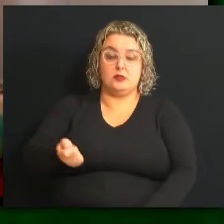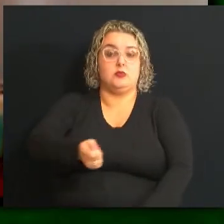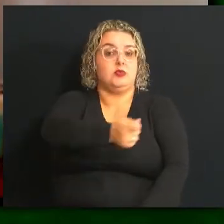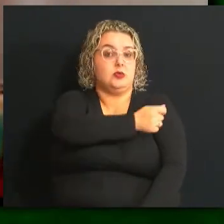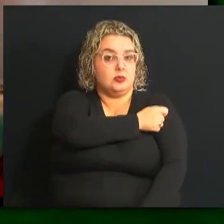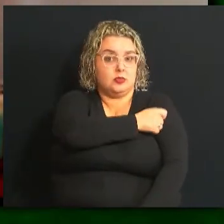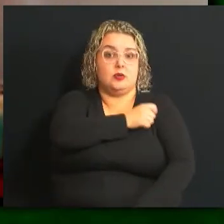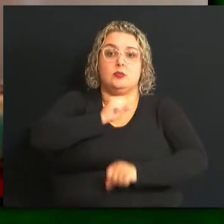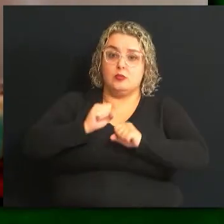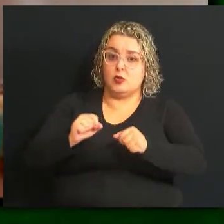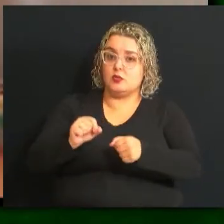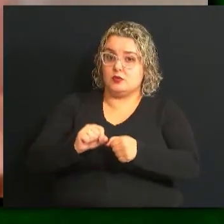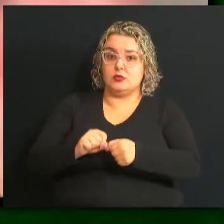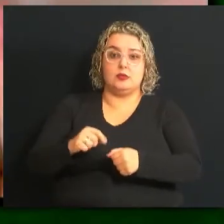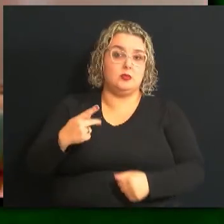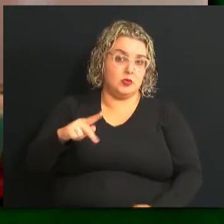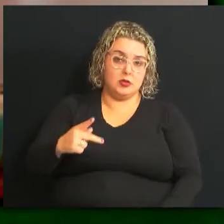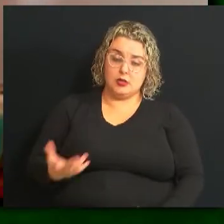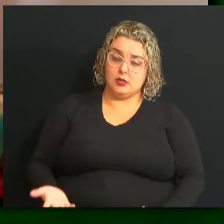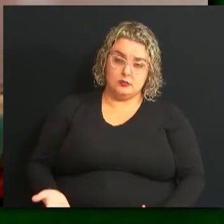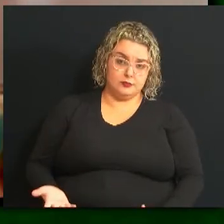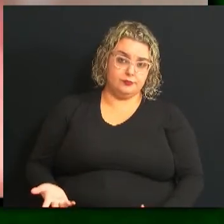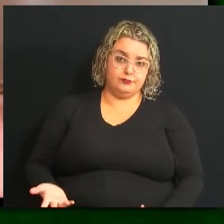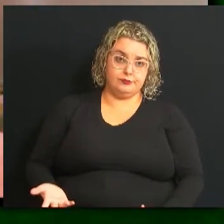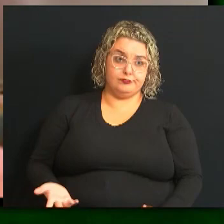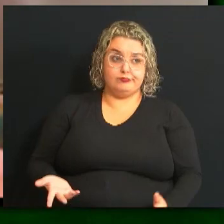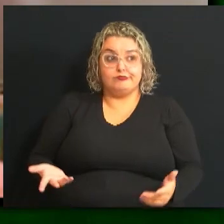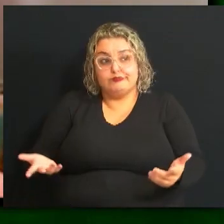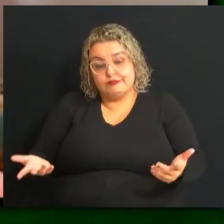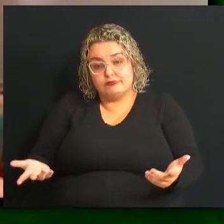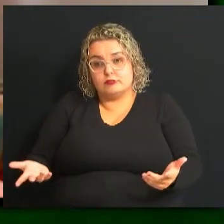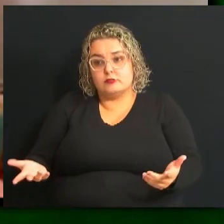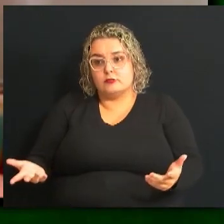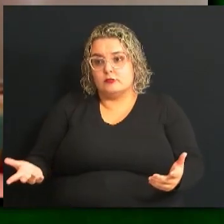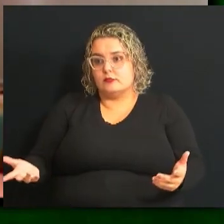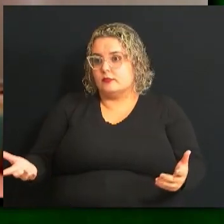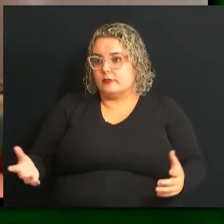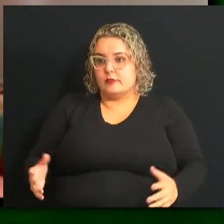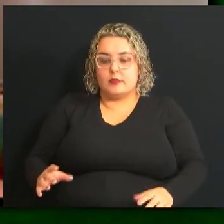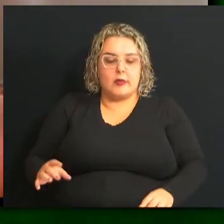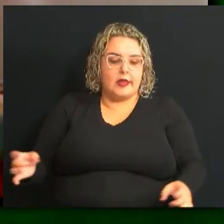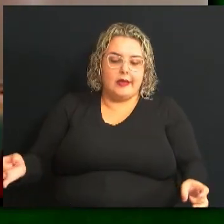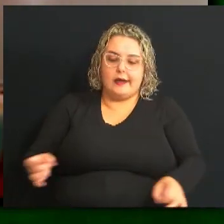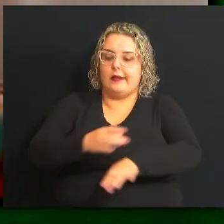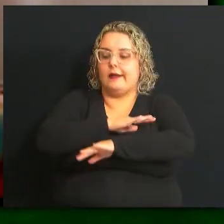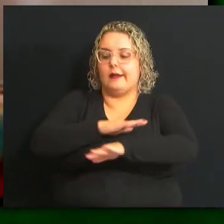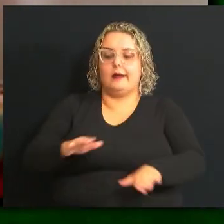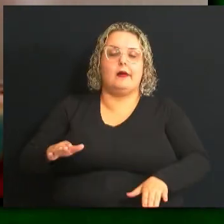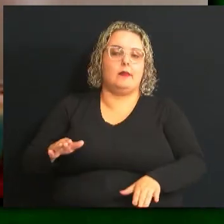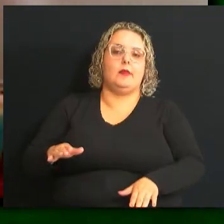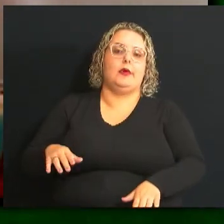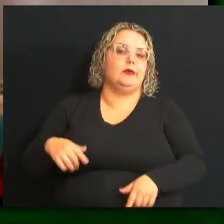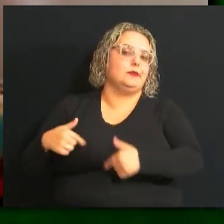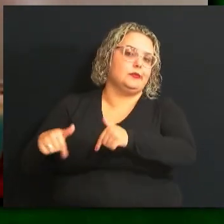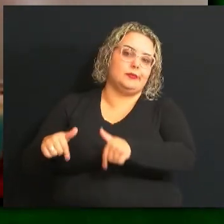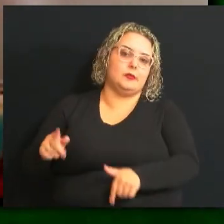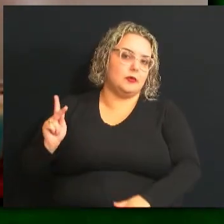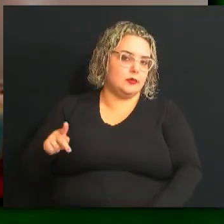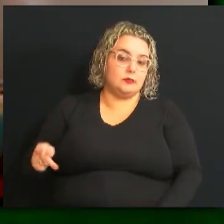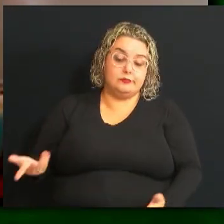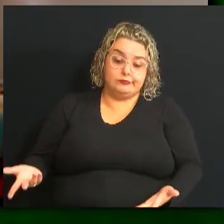fazer por ele. E isso acaba que destrói o trabalho do professor, né? Ele fica ali